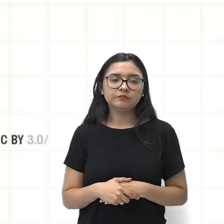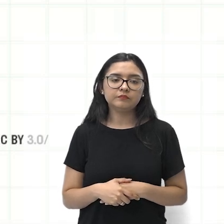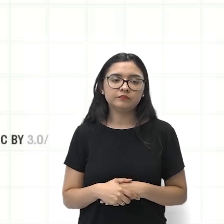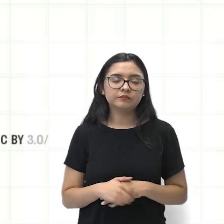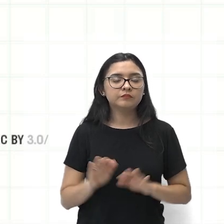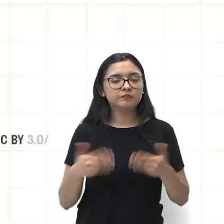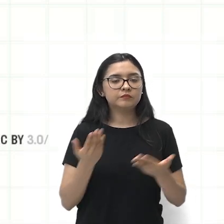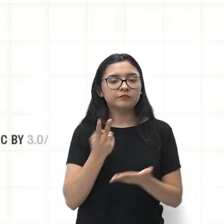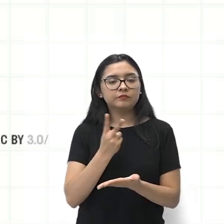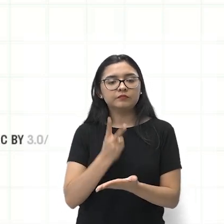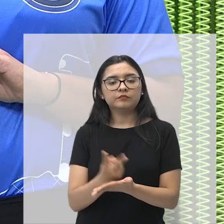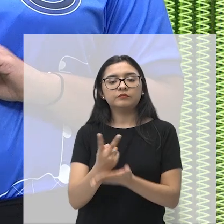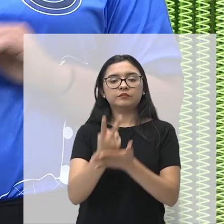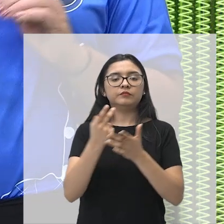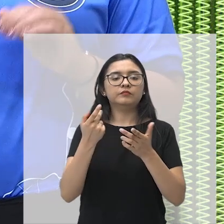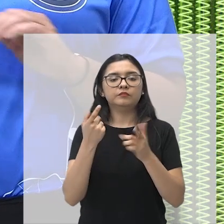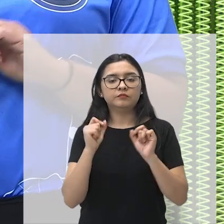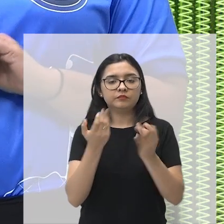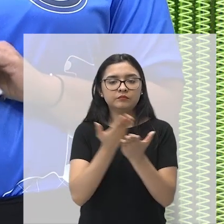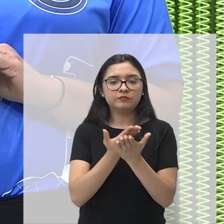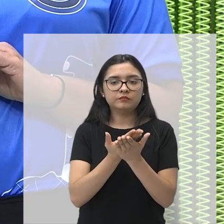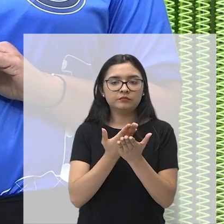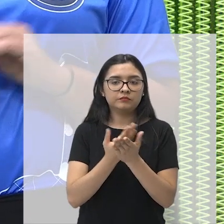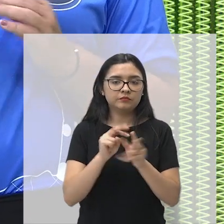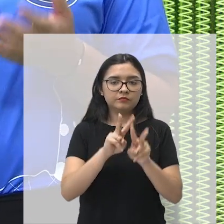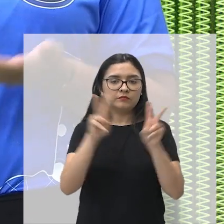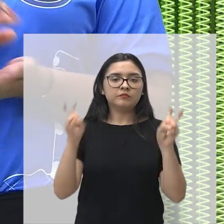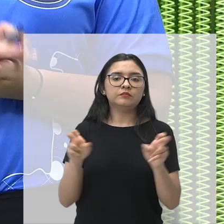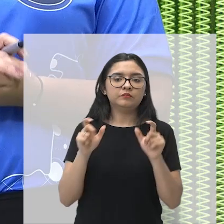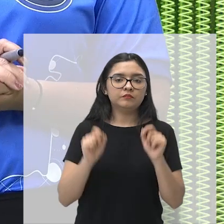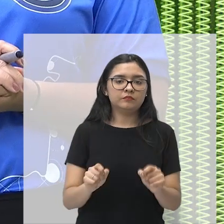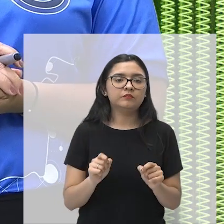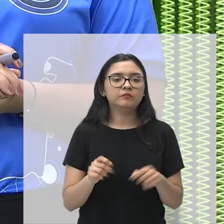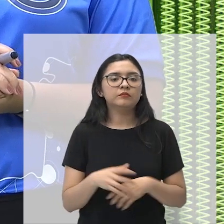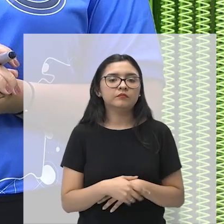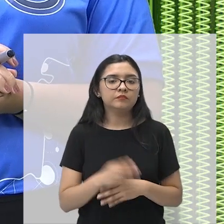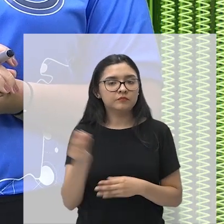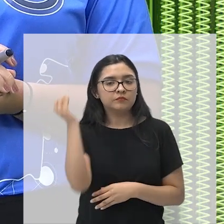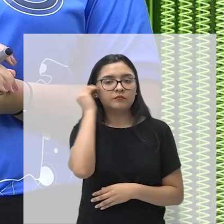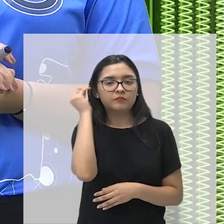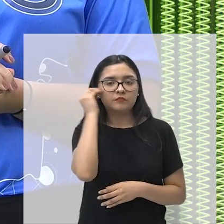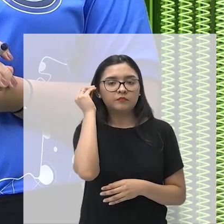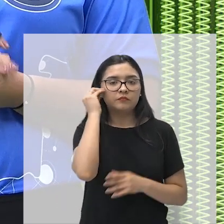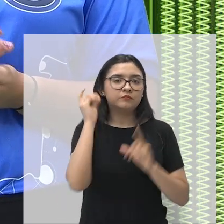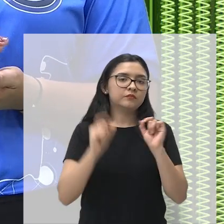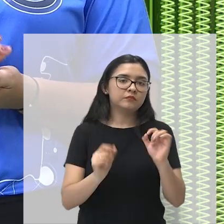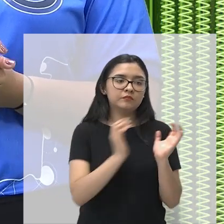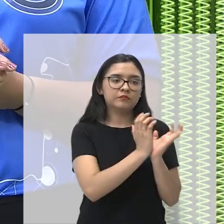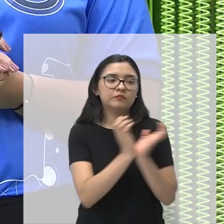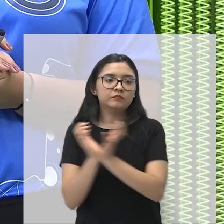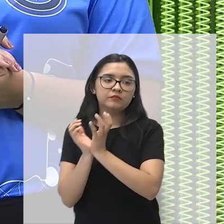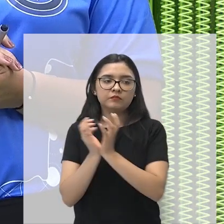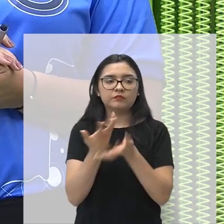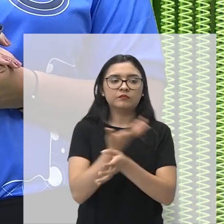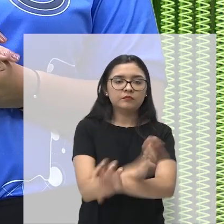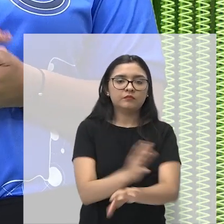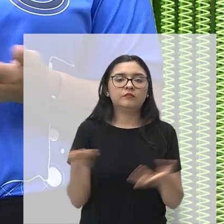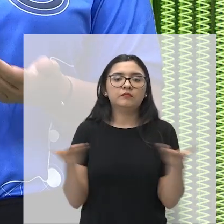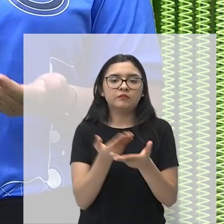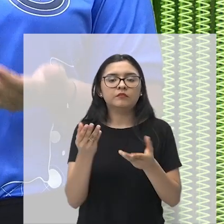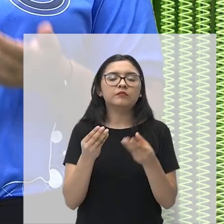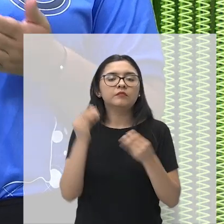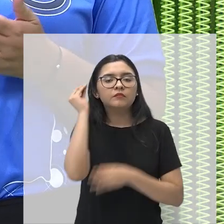mais sobre o esqueleto. Observem aqui, nós vimos a classificação dos ossos e agora nós vamos